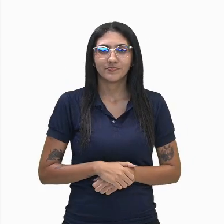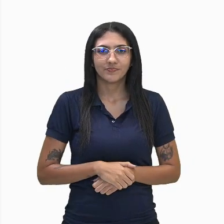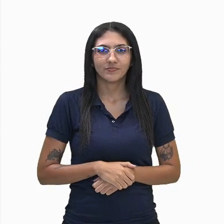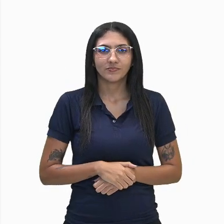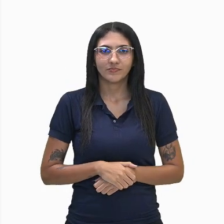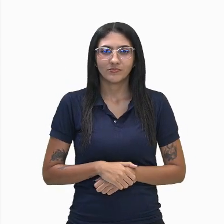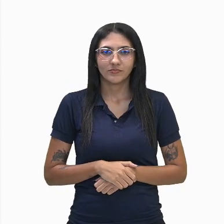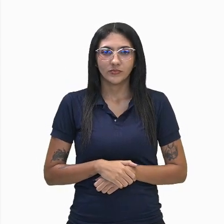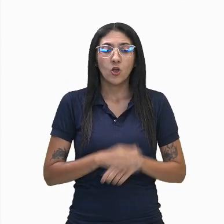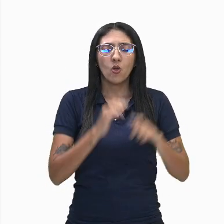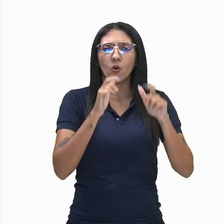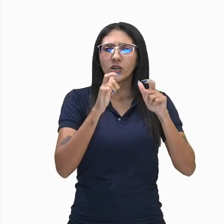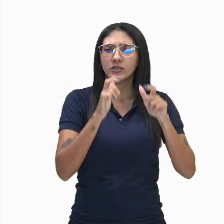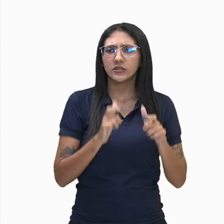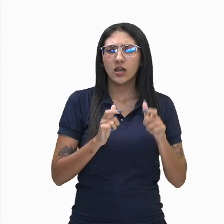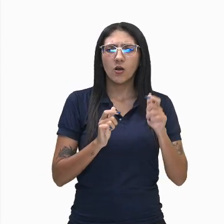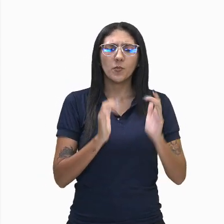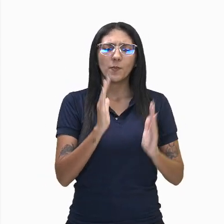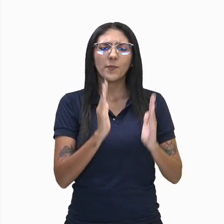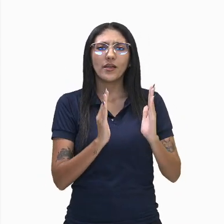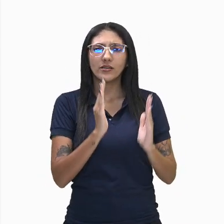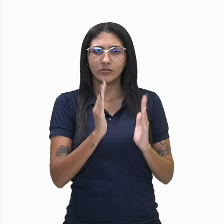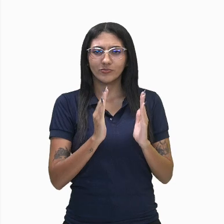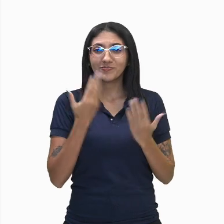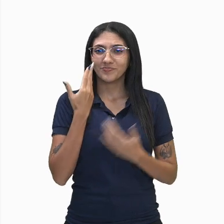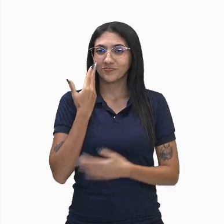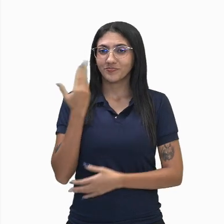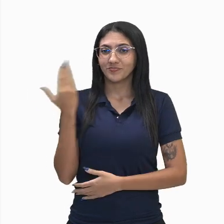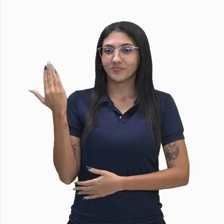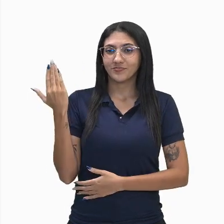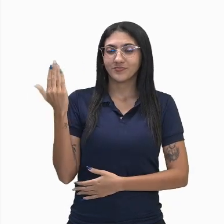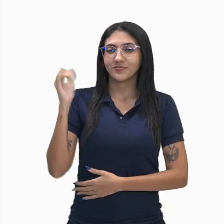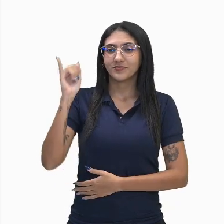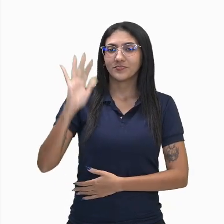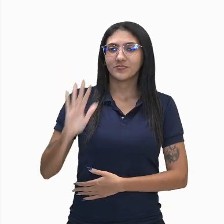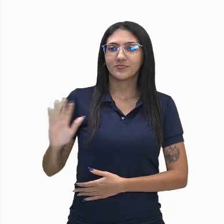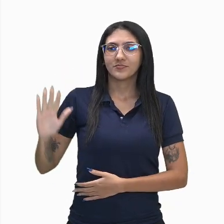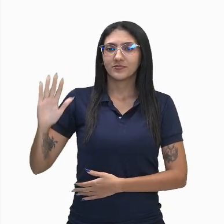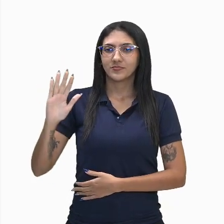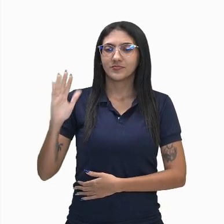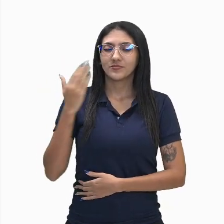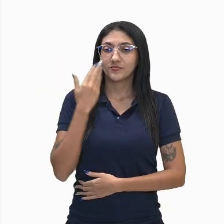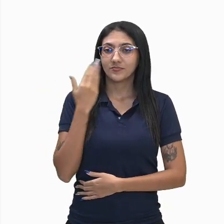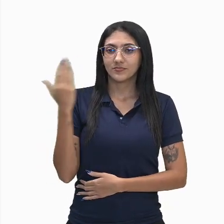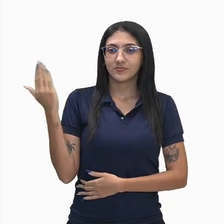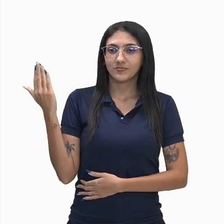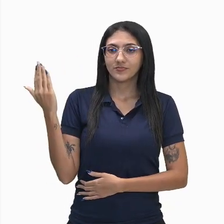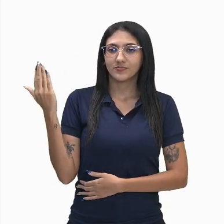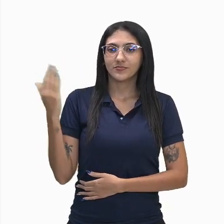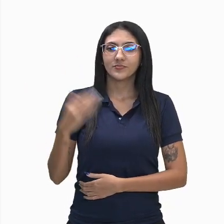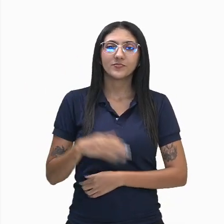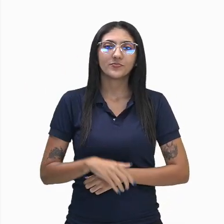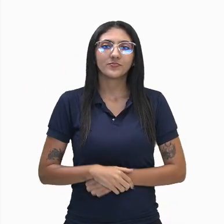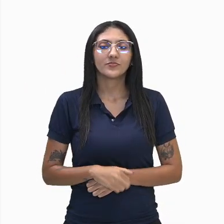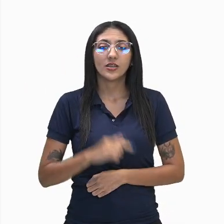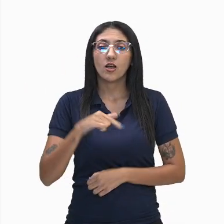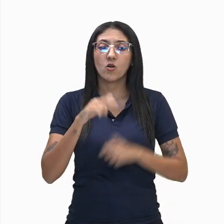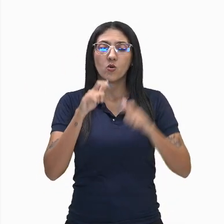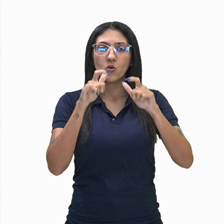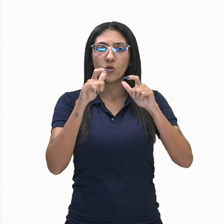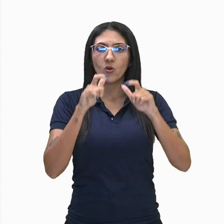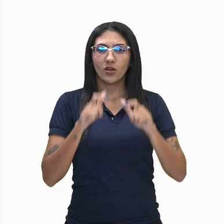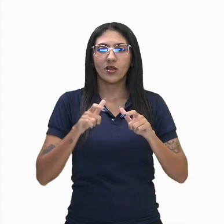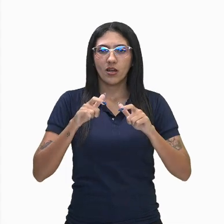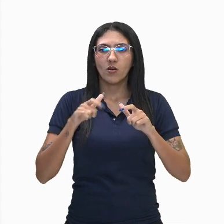período. Primeiro ali, ó, na imagem, você tem ali a localização na parte